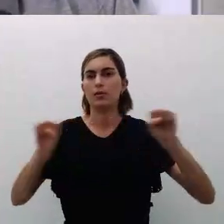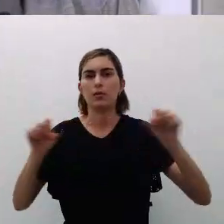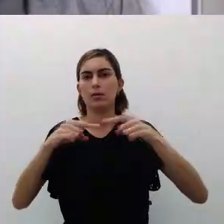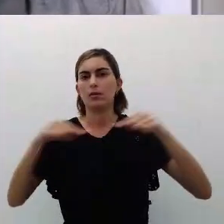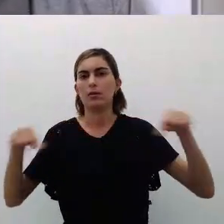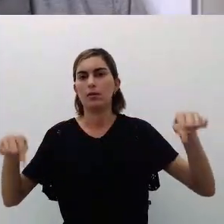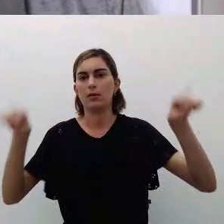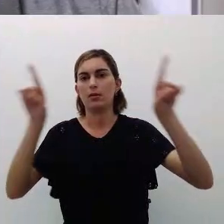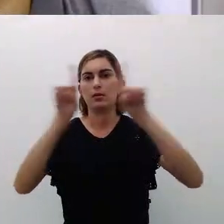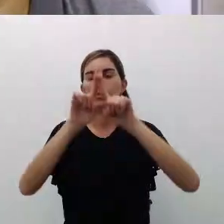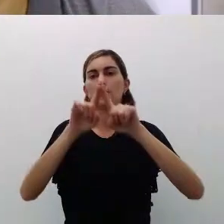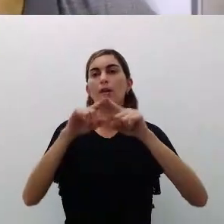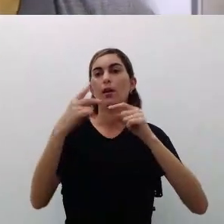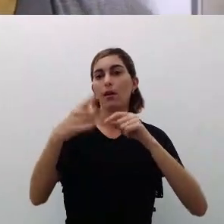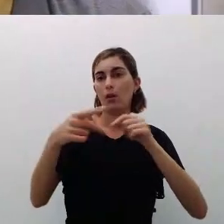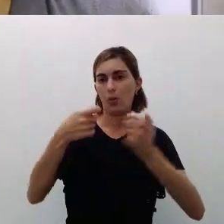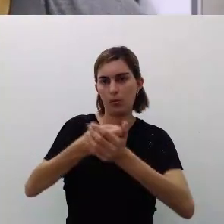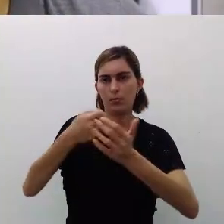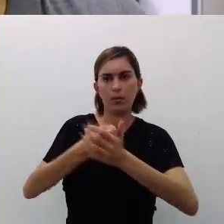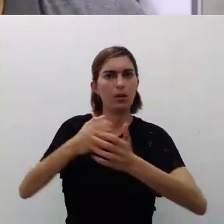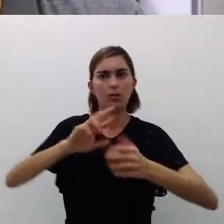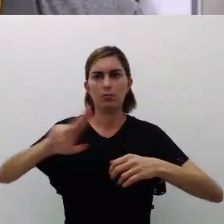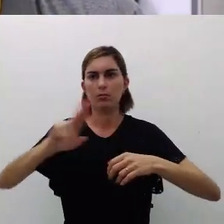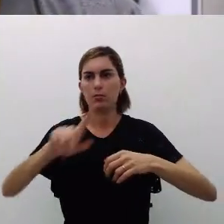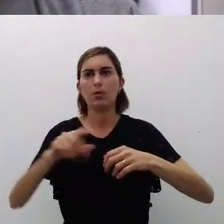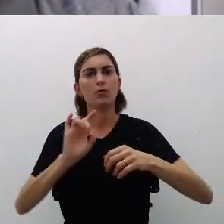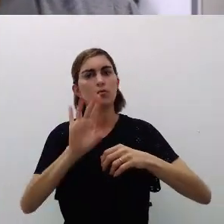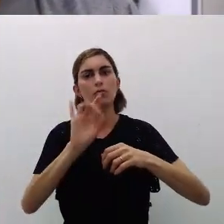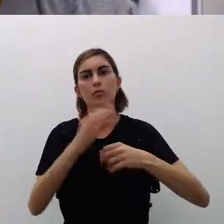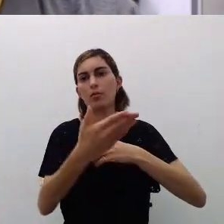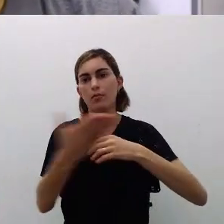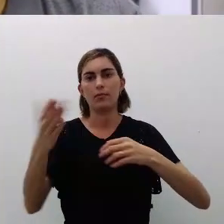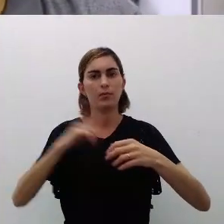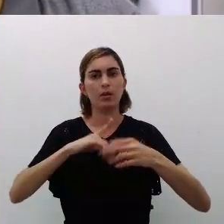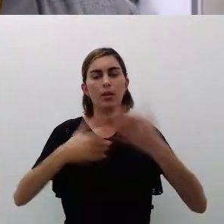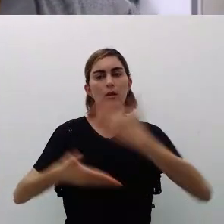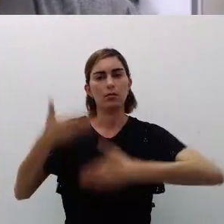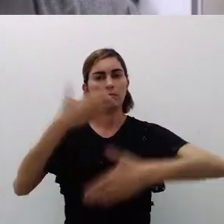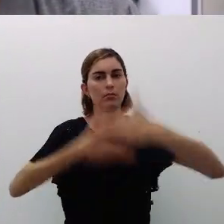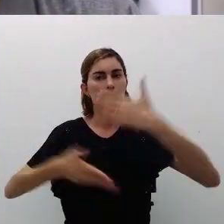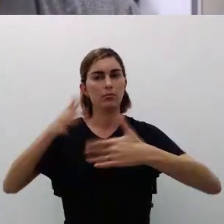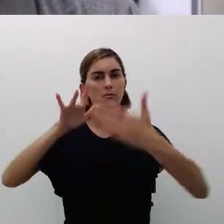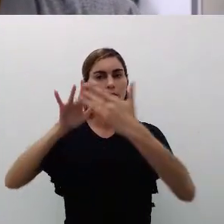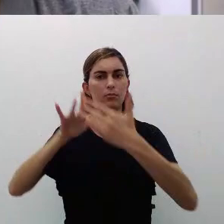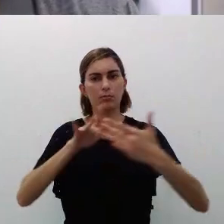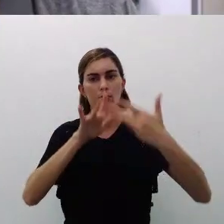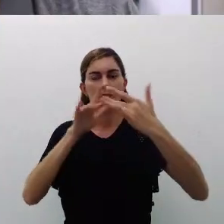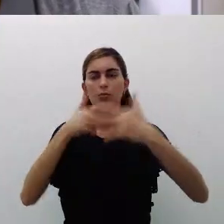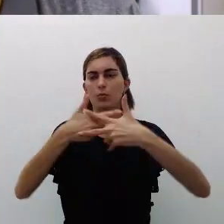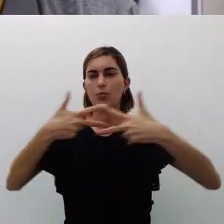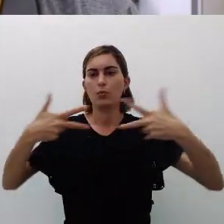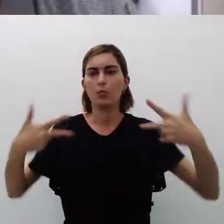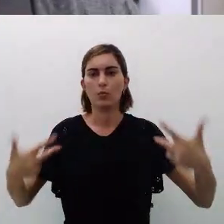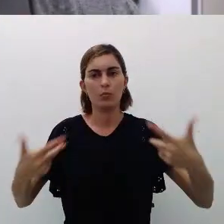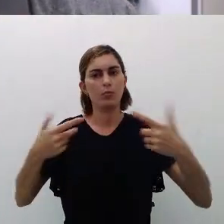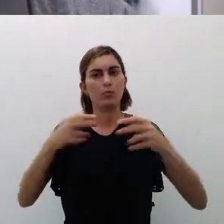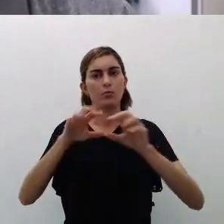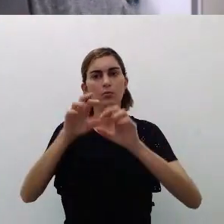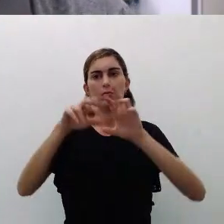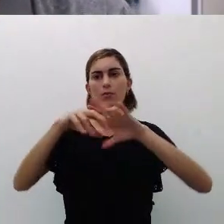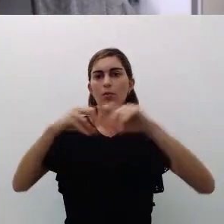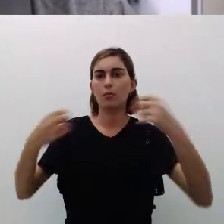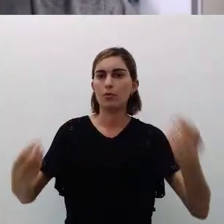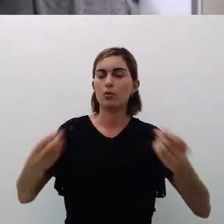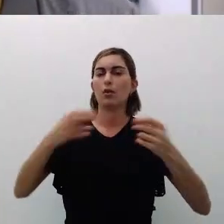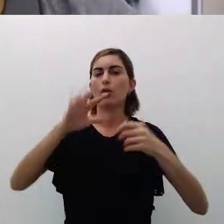É obrigado? Não, é apenas que você tenha uma relação entre os elementos, entre os objetos, entre as formas, os